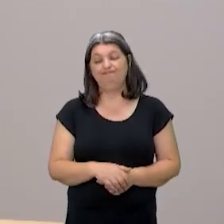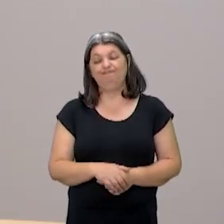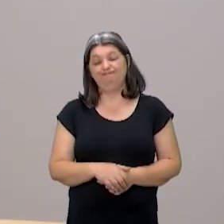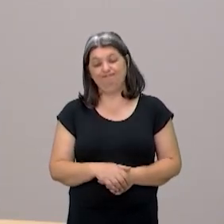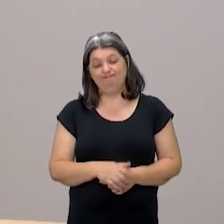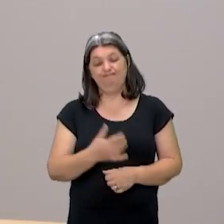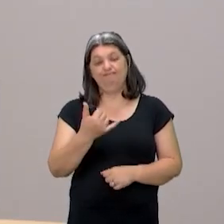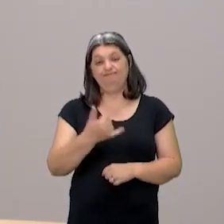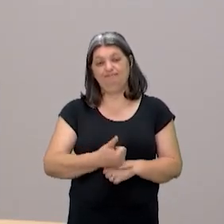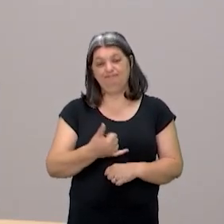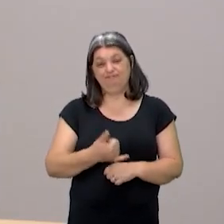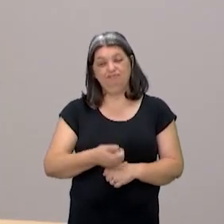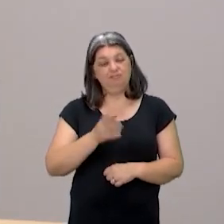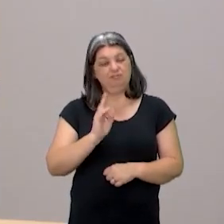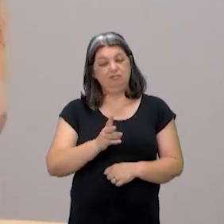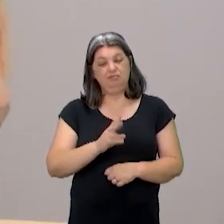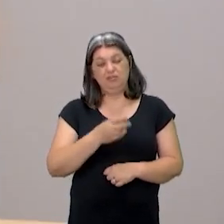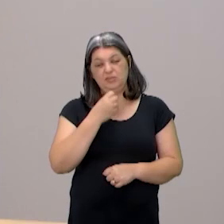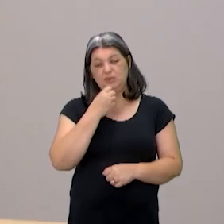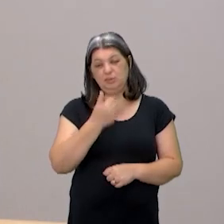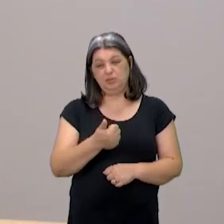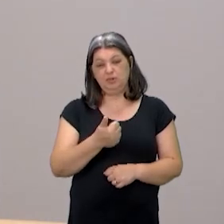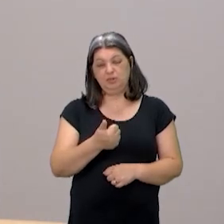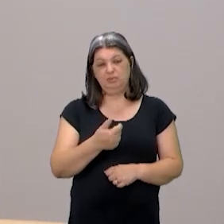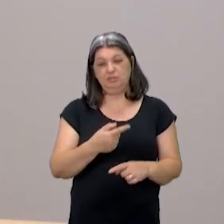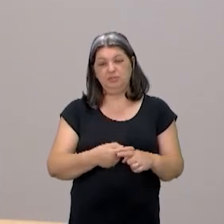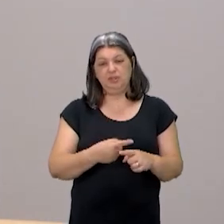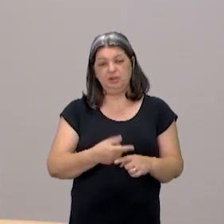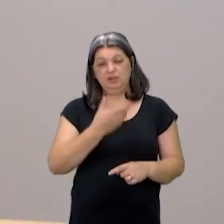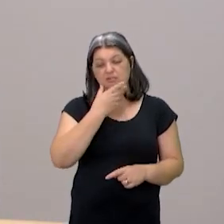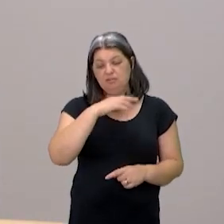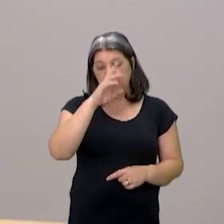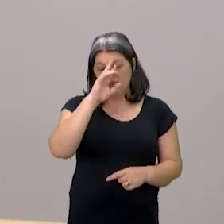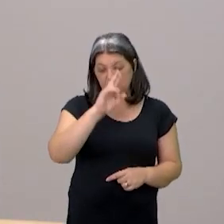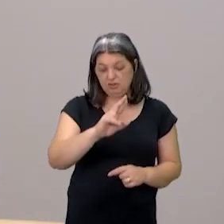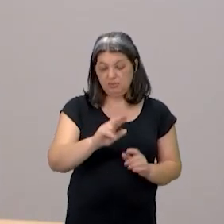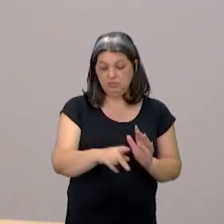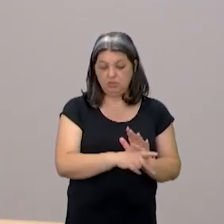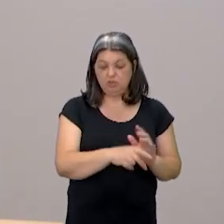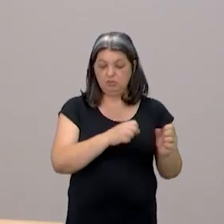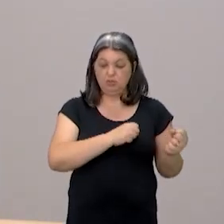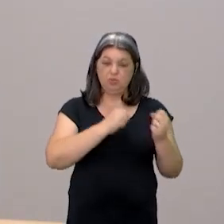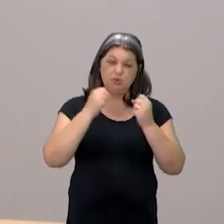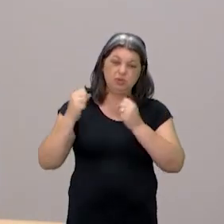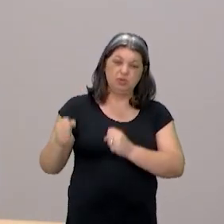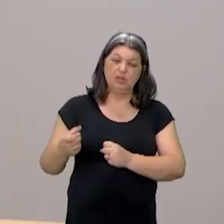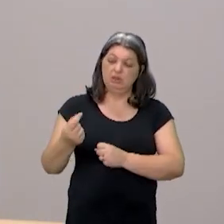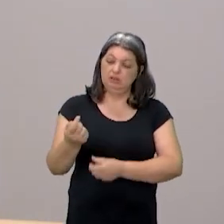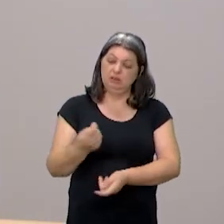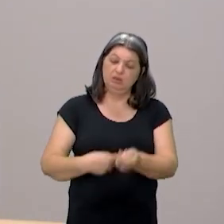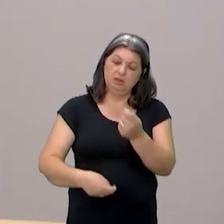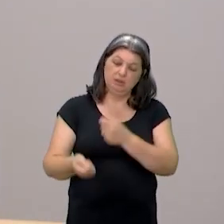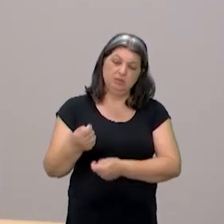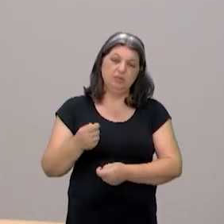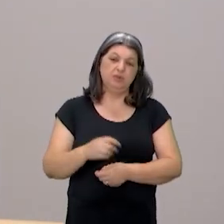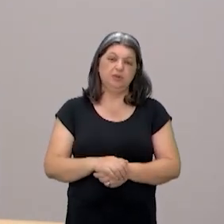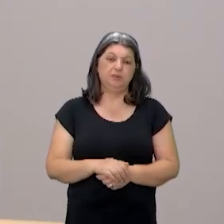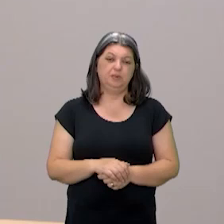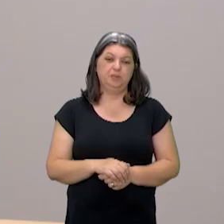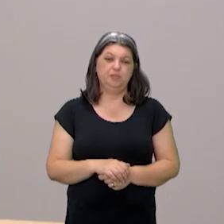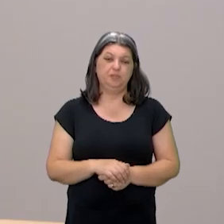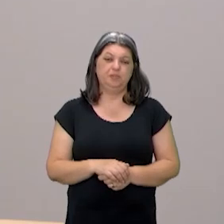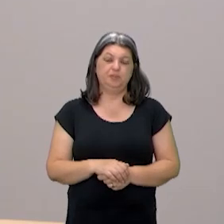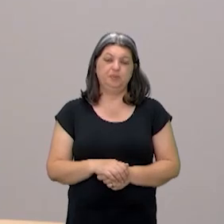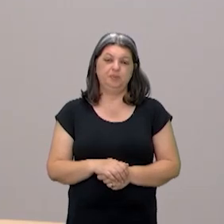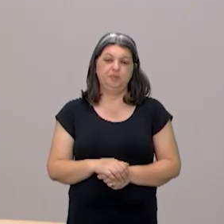dá melhor, né, gente? Afinal de contas, ele é o dono do capital, ele tem mais poder econômico, financeiro, né?